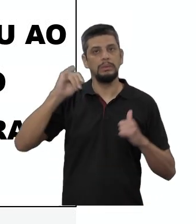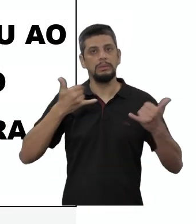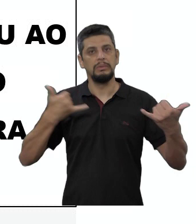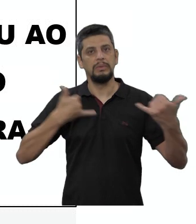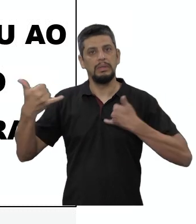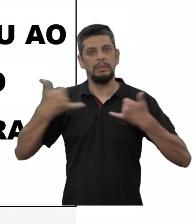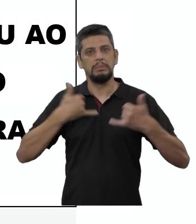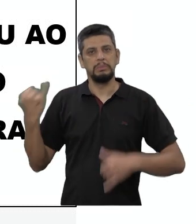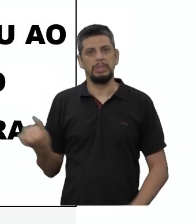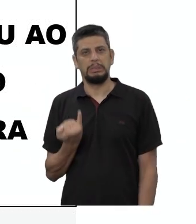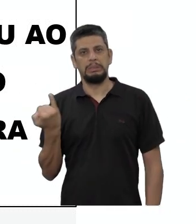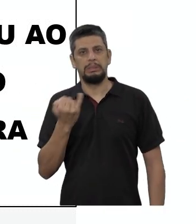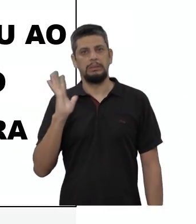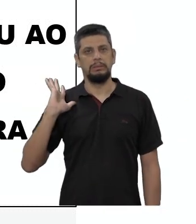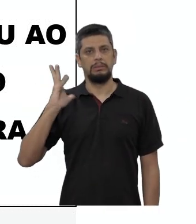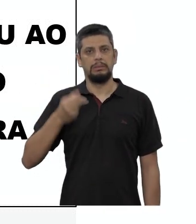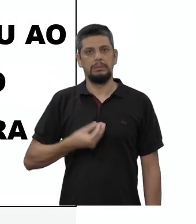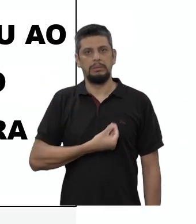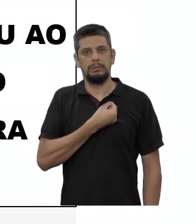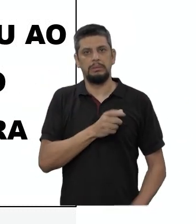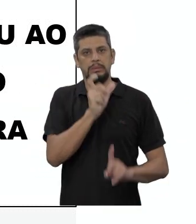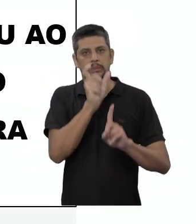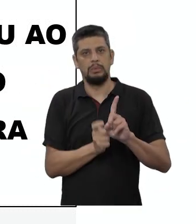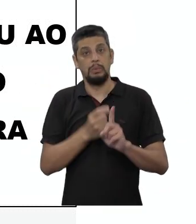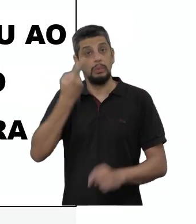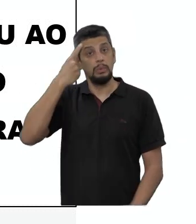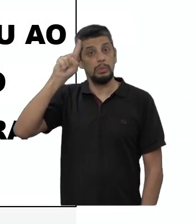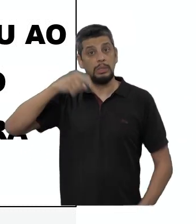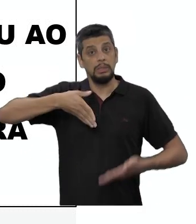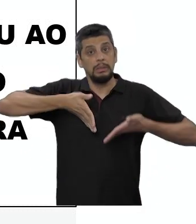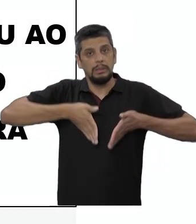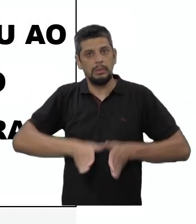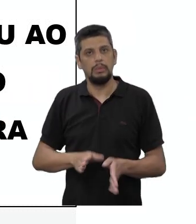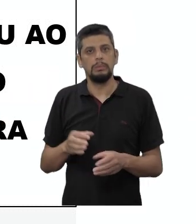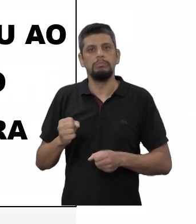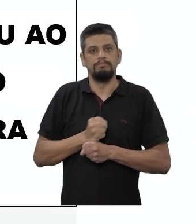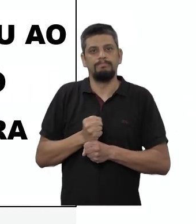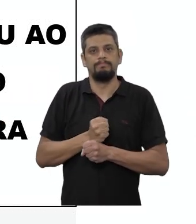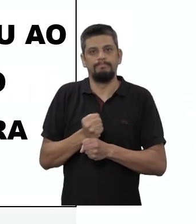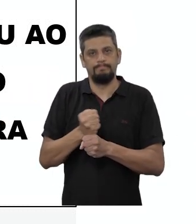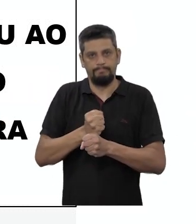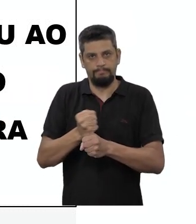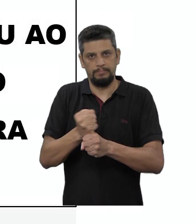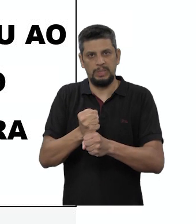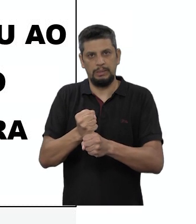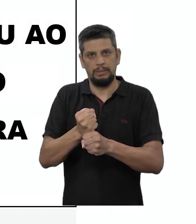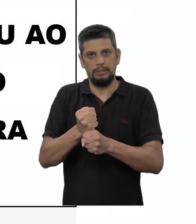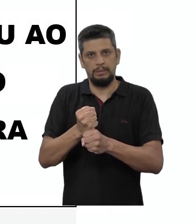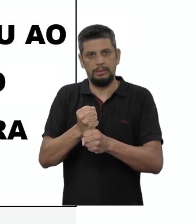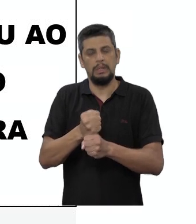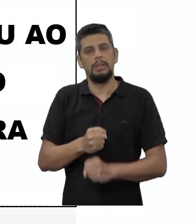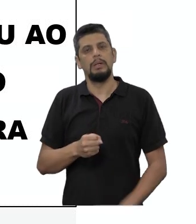outra informação importante para a biografia: a data de nascimento e o ano.